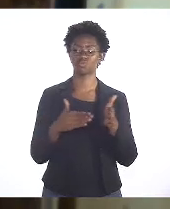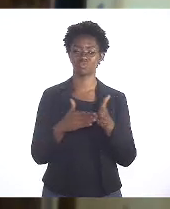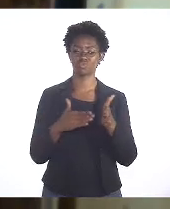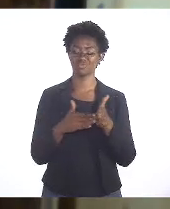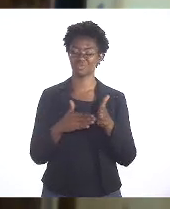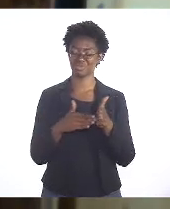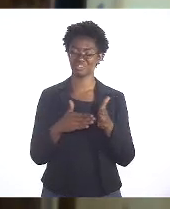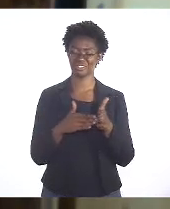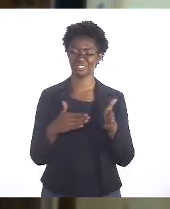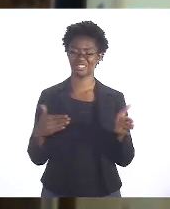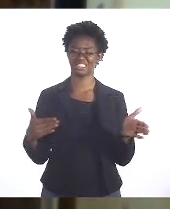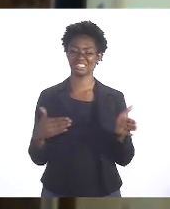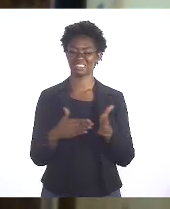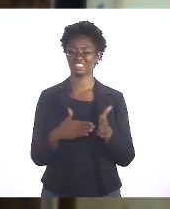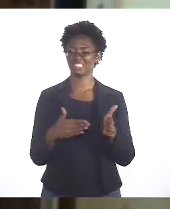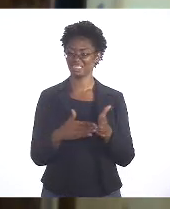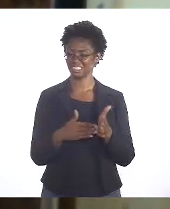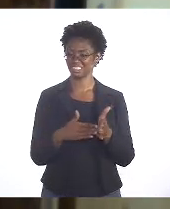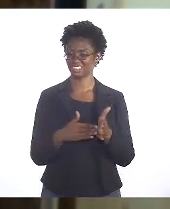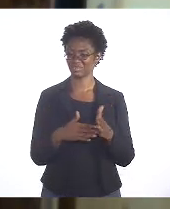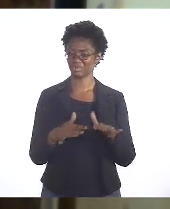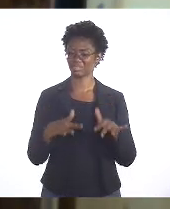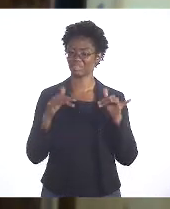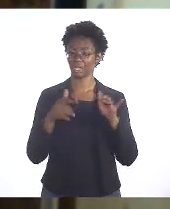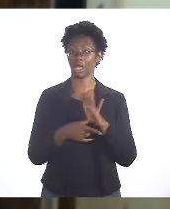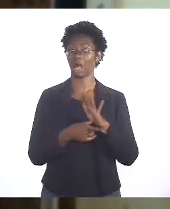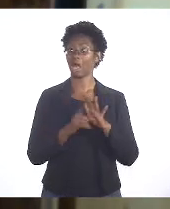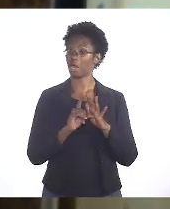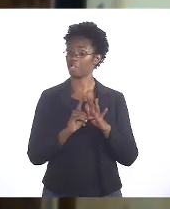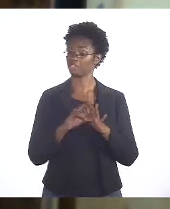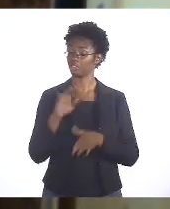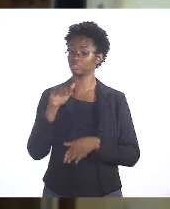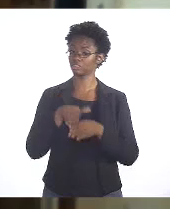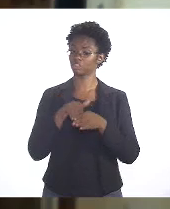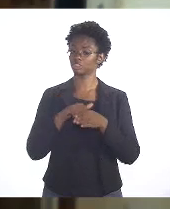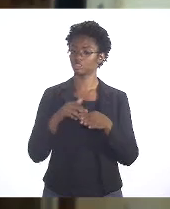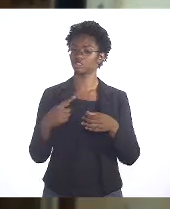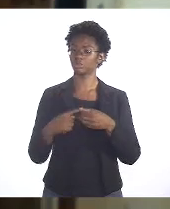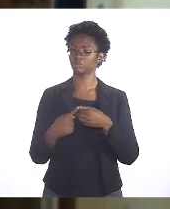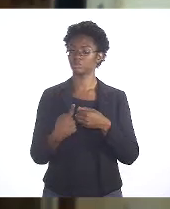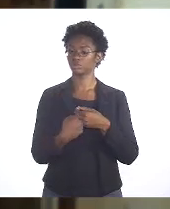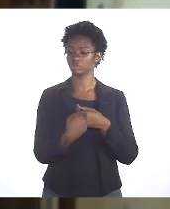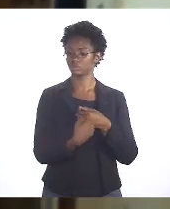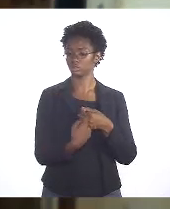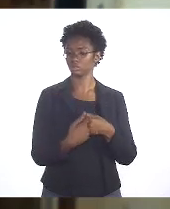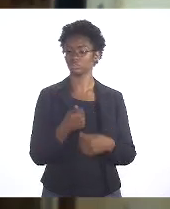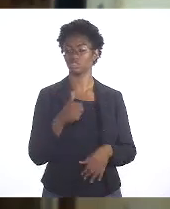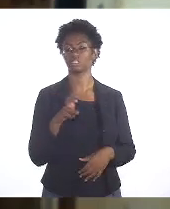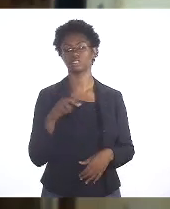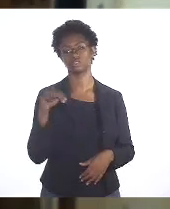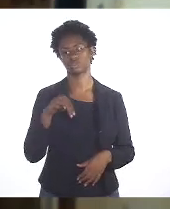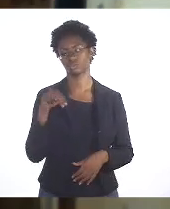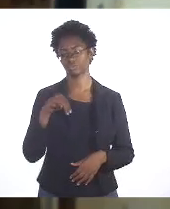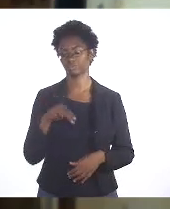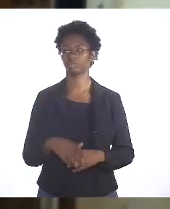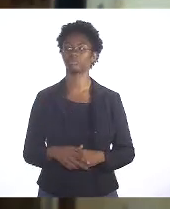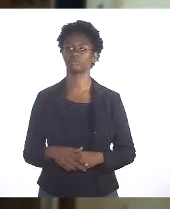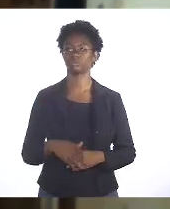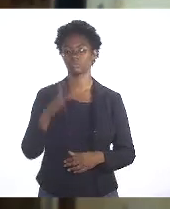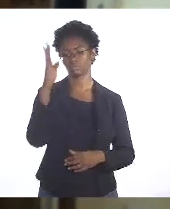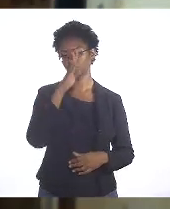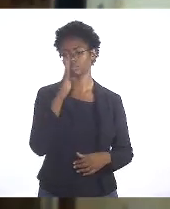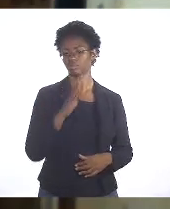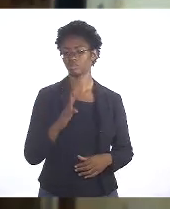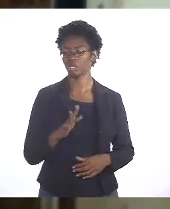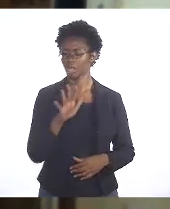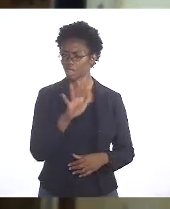sessão antes das eleições municipais do dia 15 de novembro. O Brasil